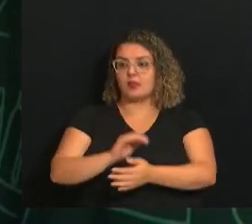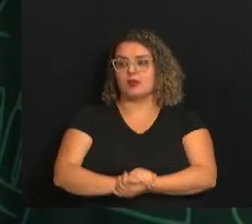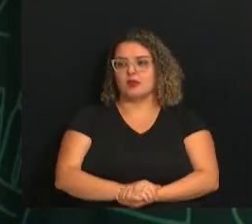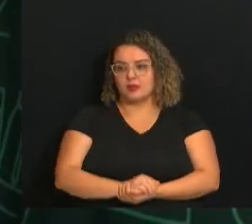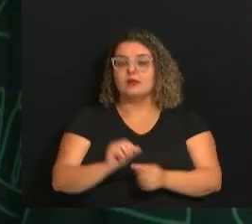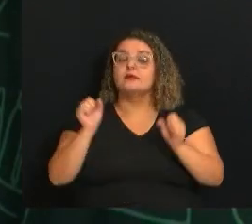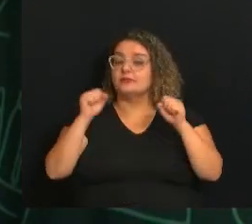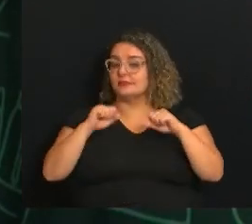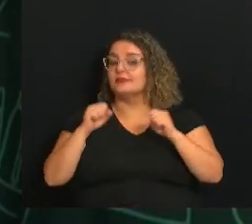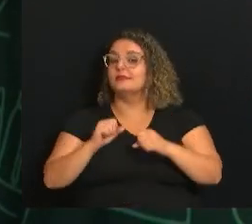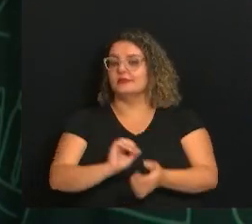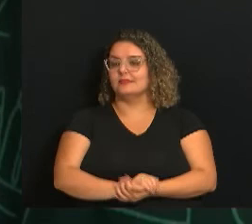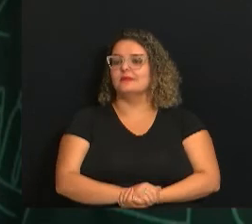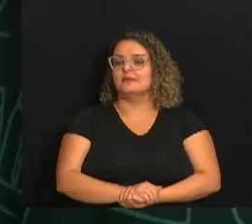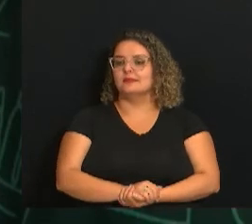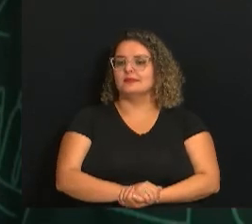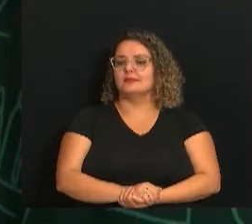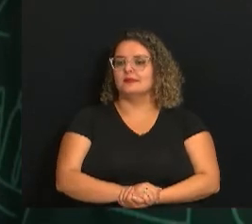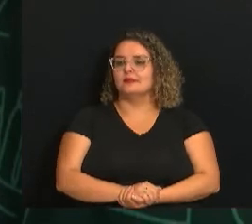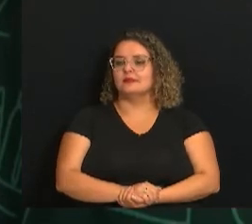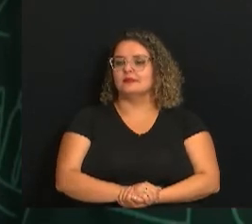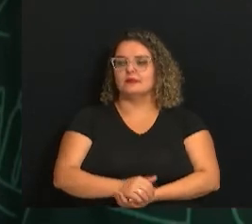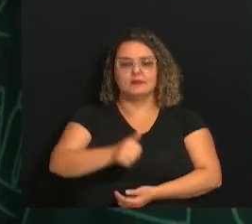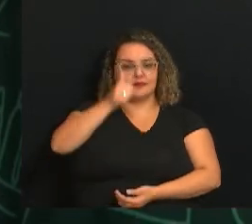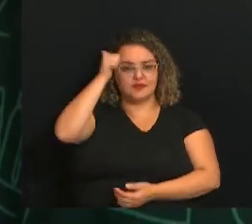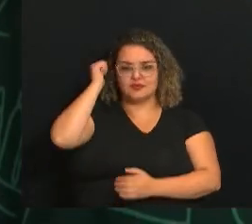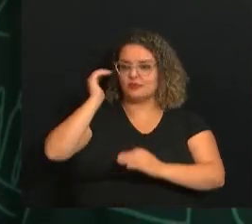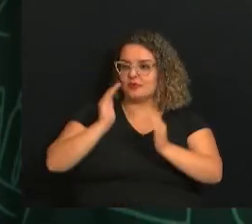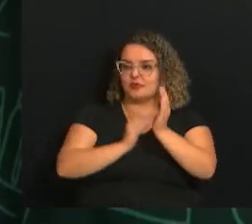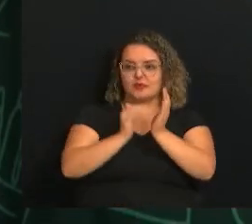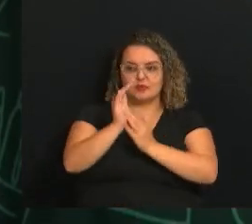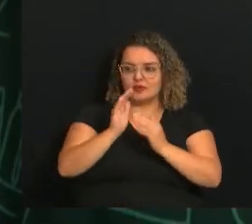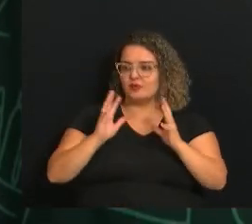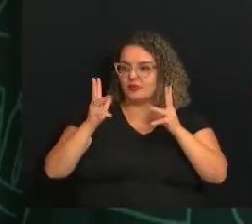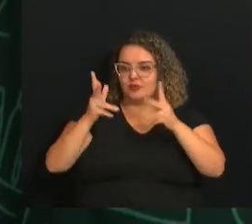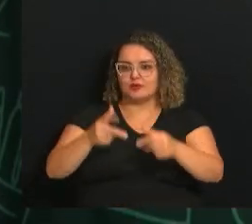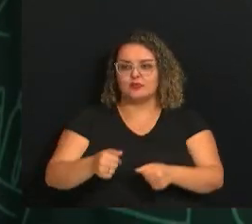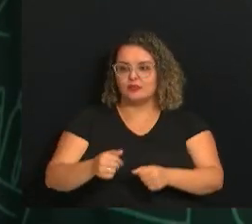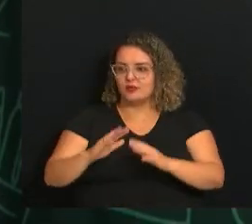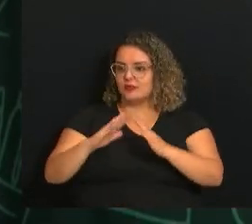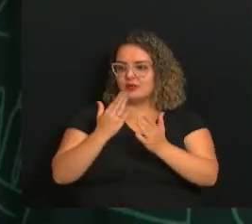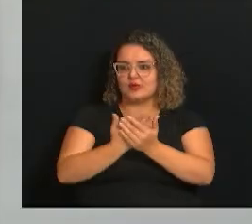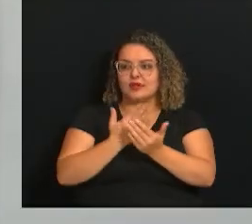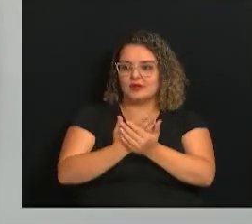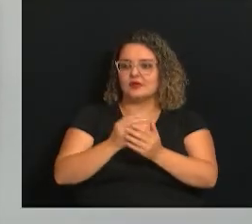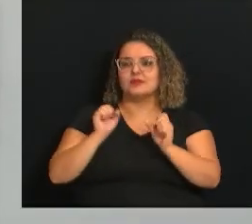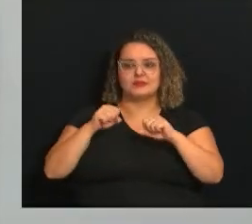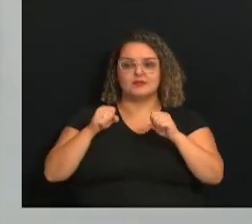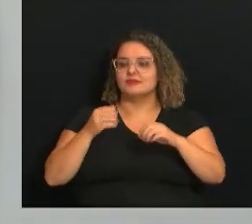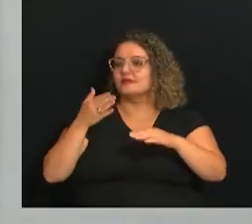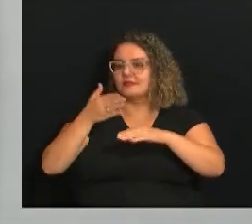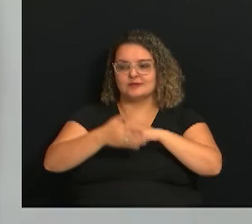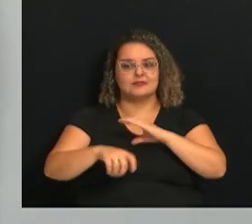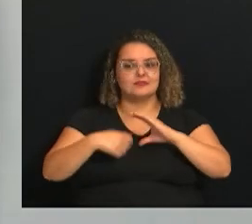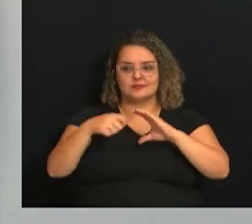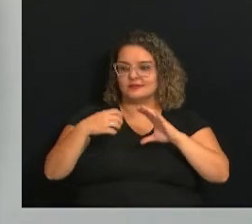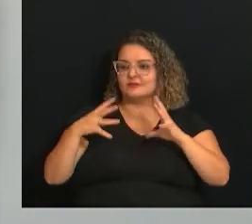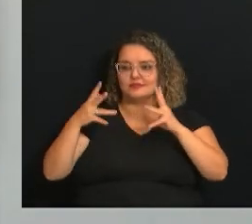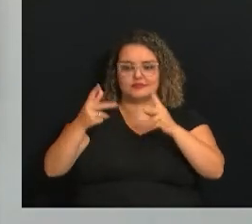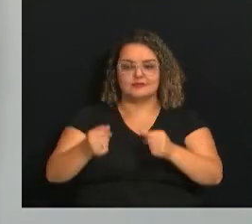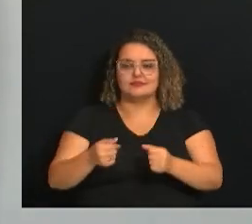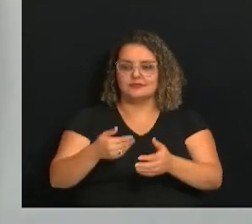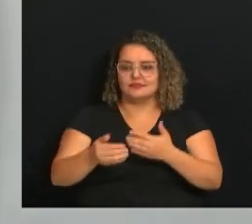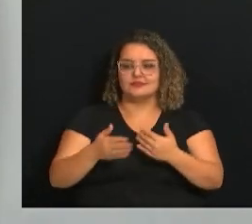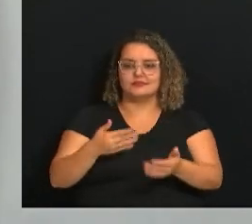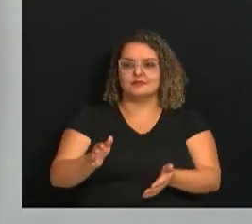Sim. Todo mundo, vestibular, concurso público, no colégio. Sim, o canal pode ajudar de qualquer forma aí.